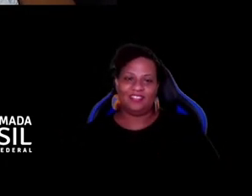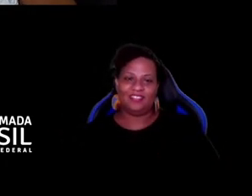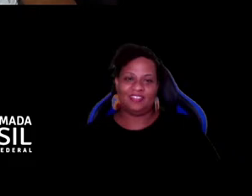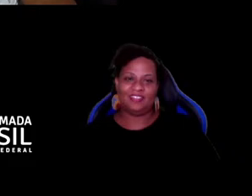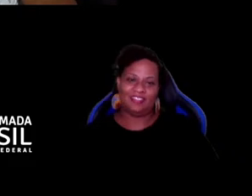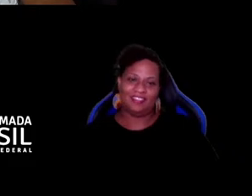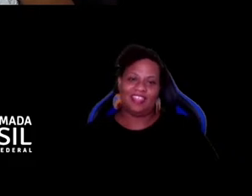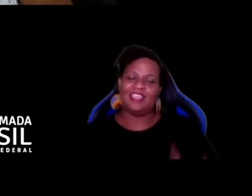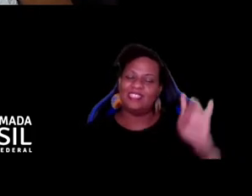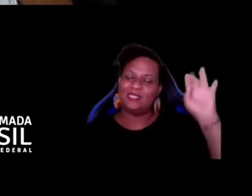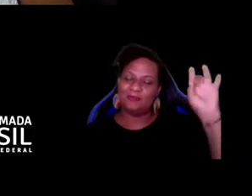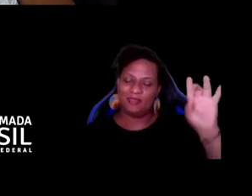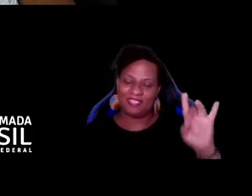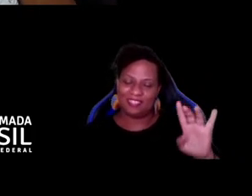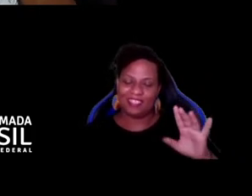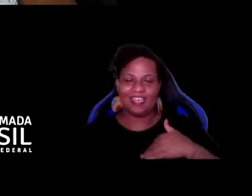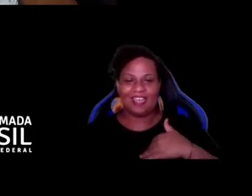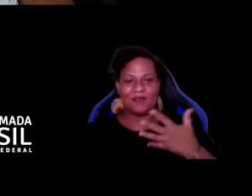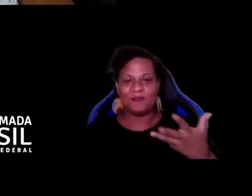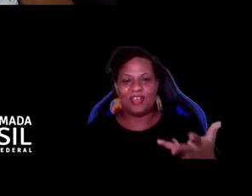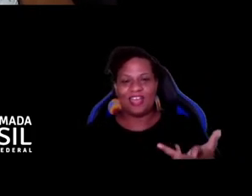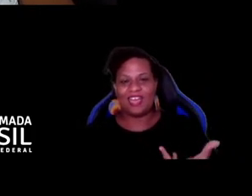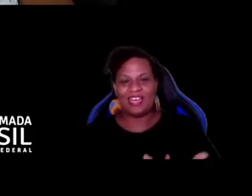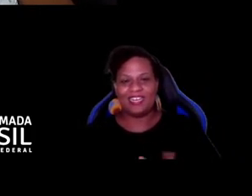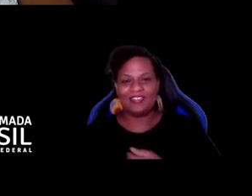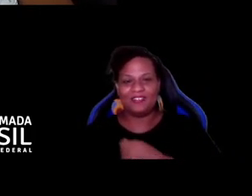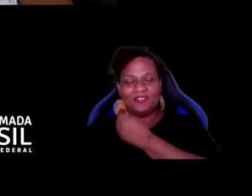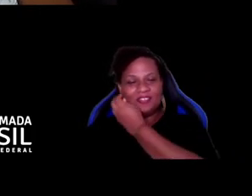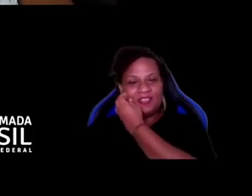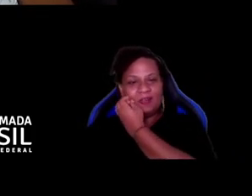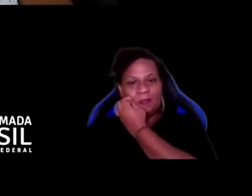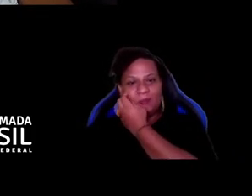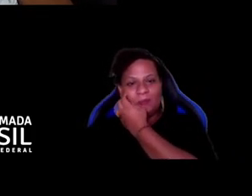especial para mim mesmo. Que maravilha.